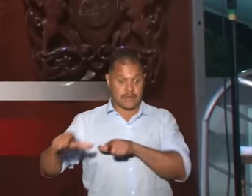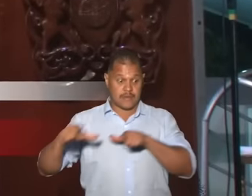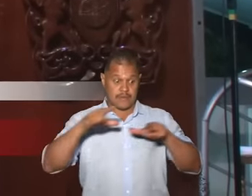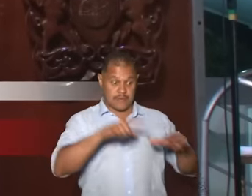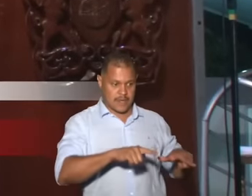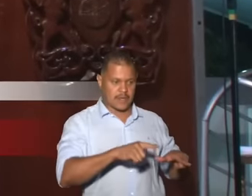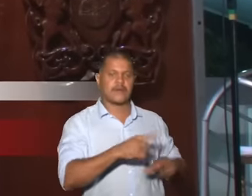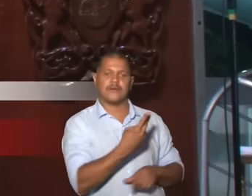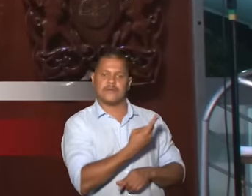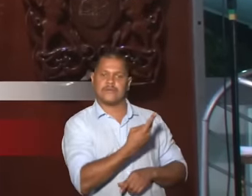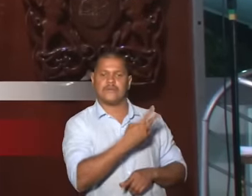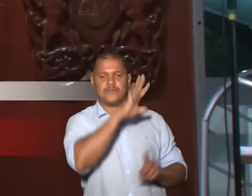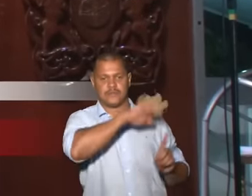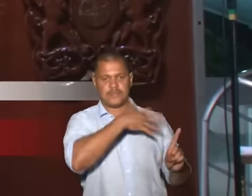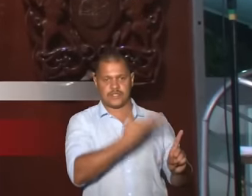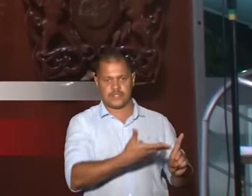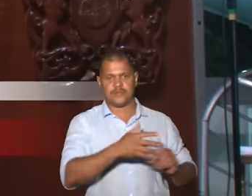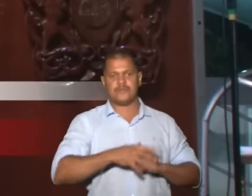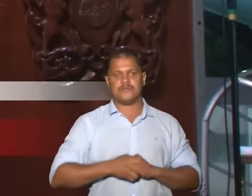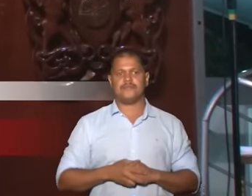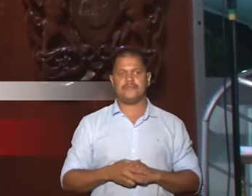aos homenageados.